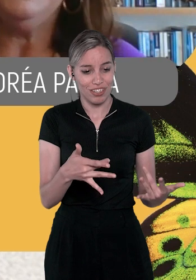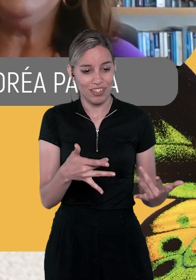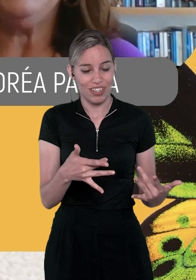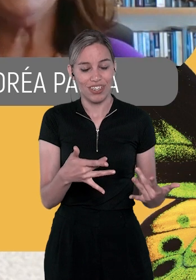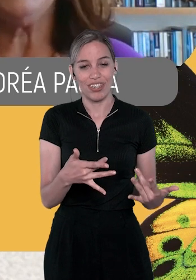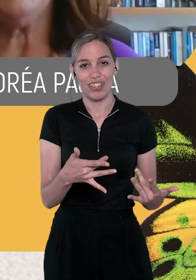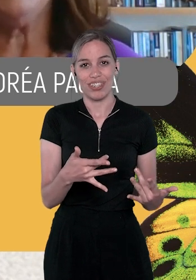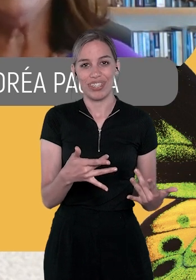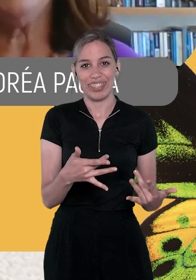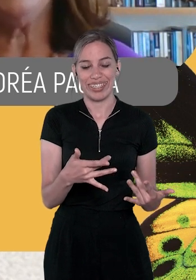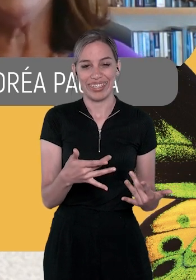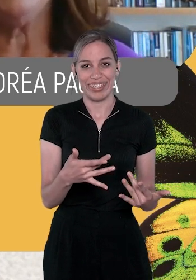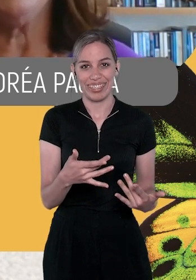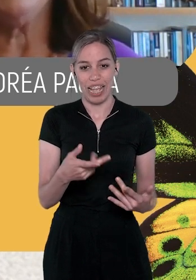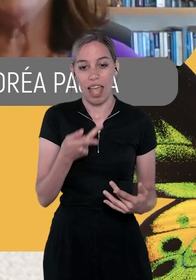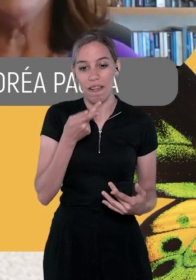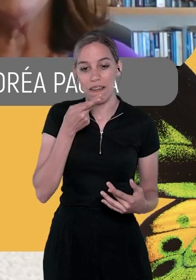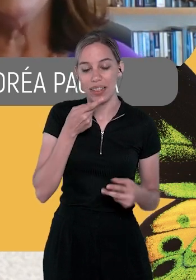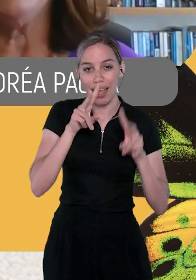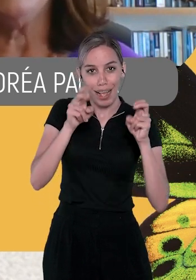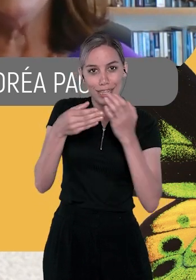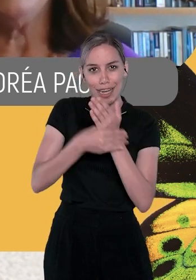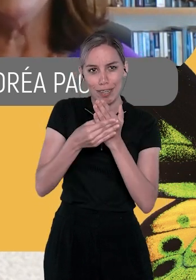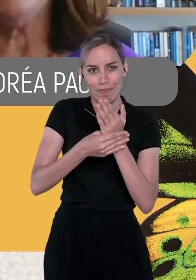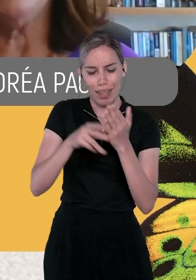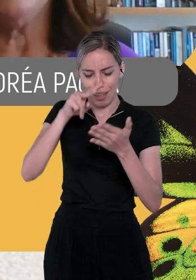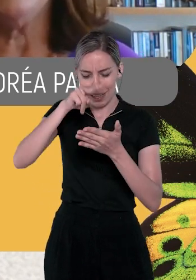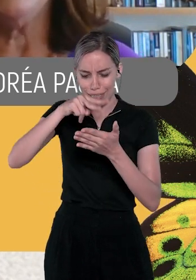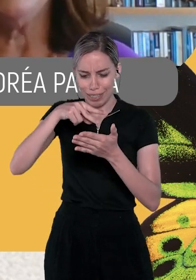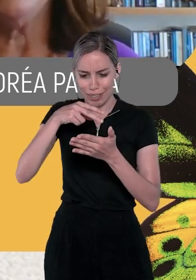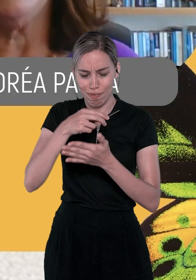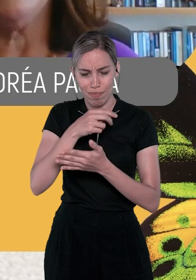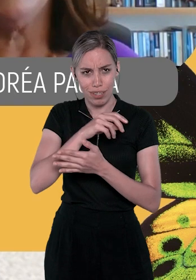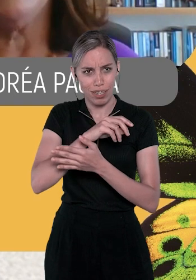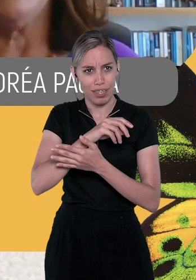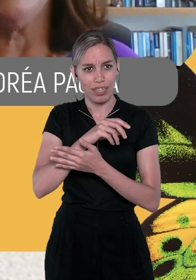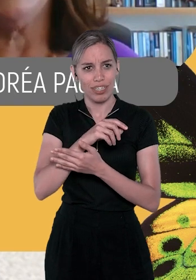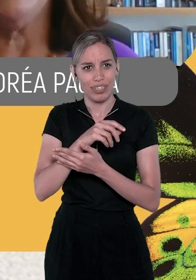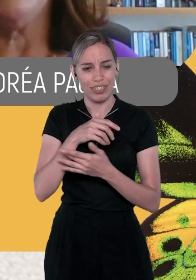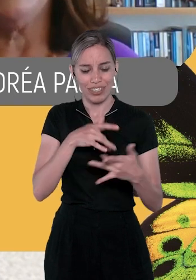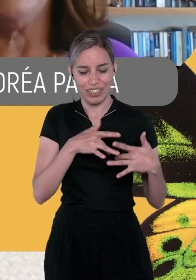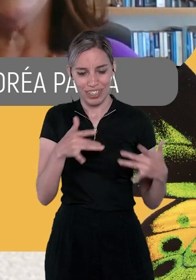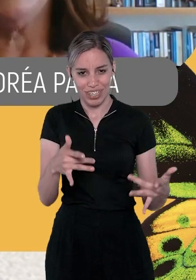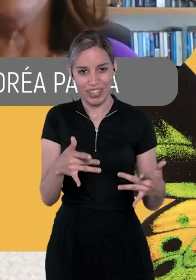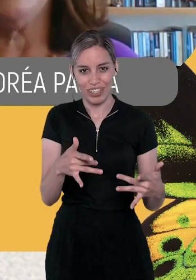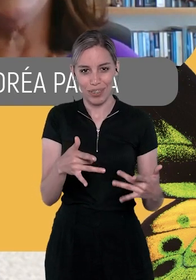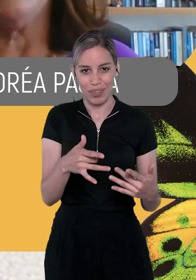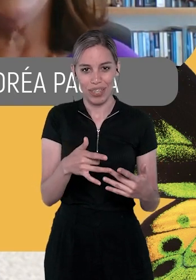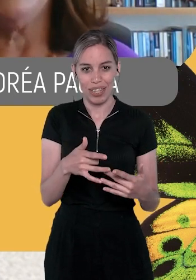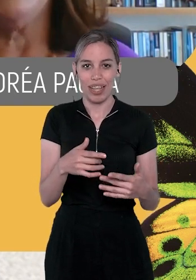para conversar sobre o livro e fazer essa leitura tão generosa, tão profunda do